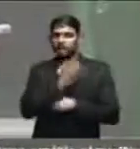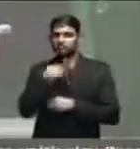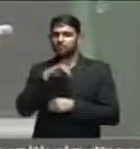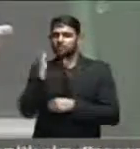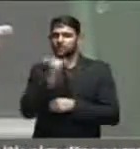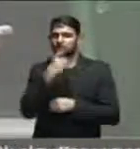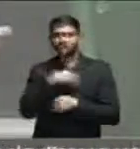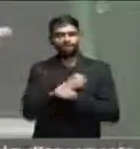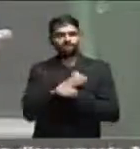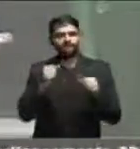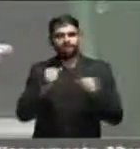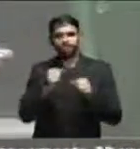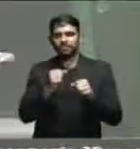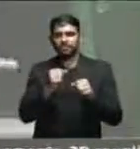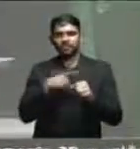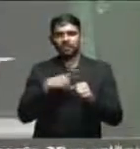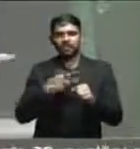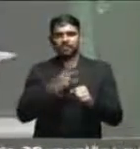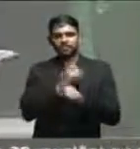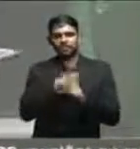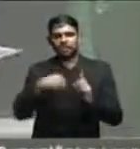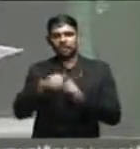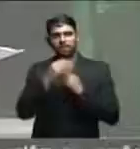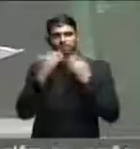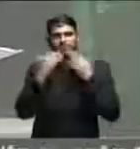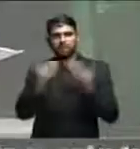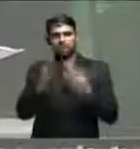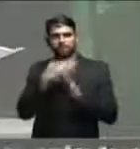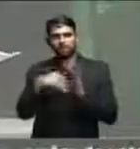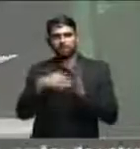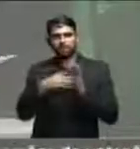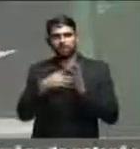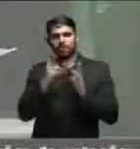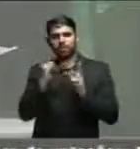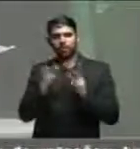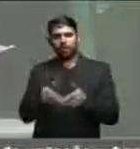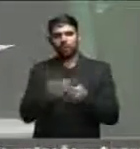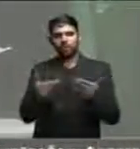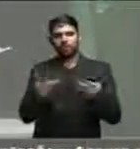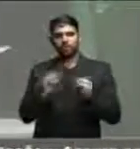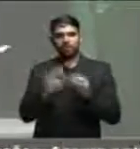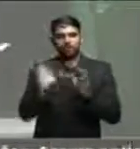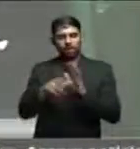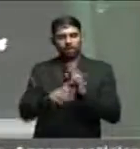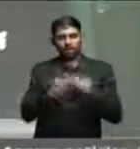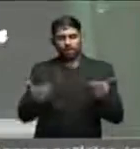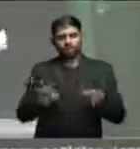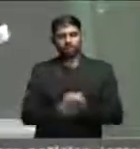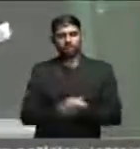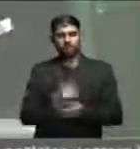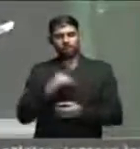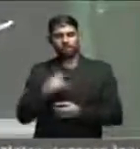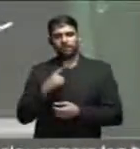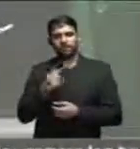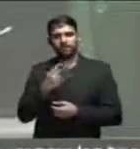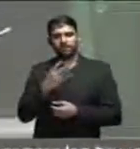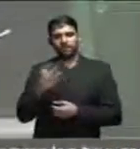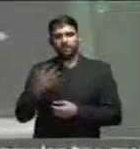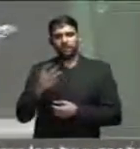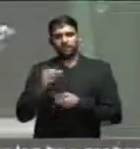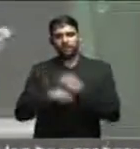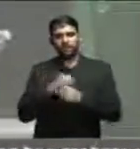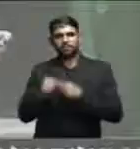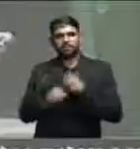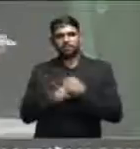é justo que a sociedade nos coloque a todos no mesmo vale-acoto da corrupção. Eu tenho 33 anos de